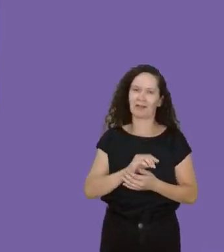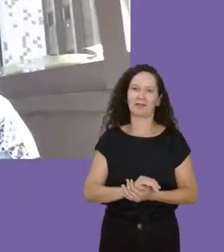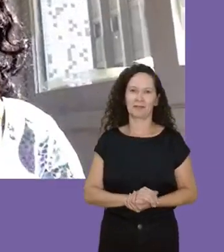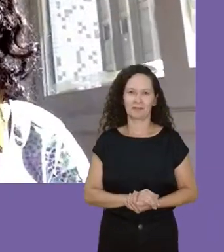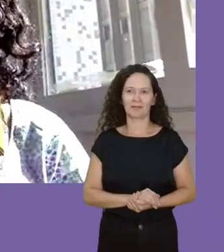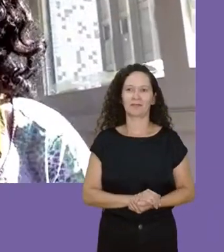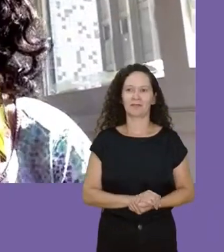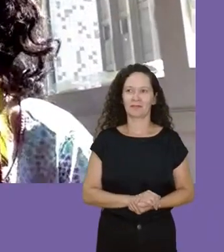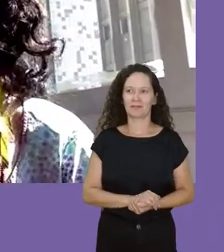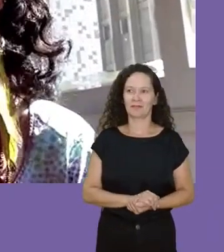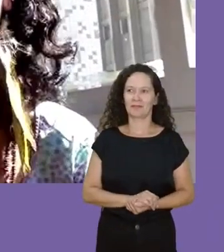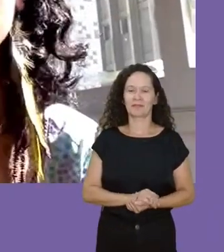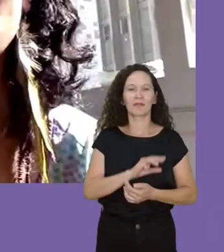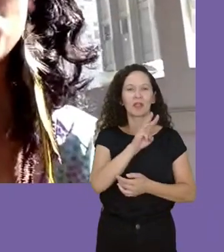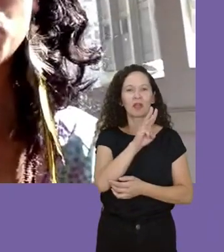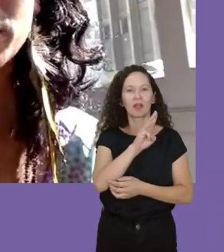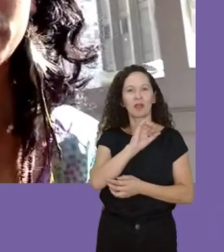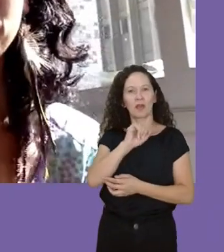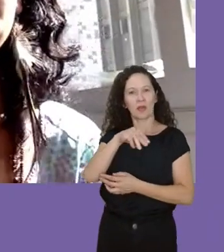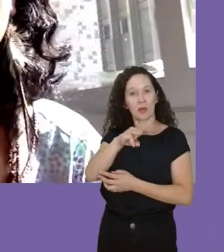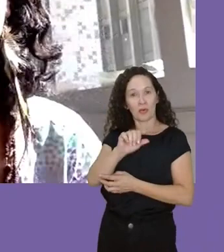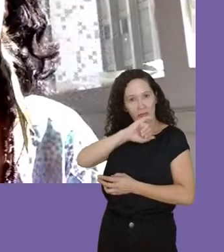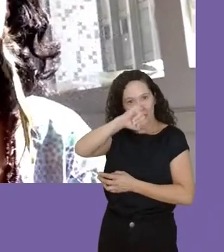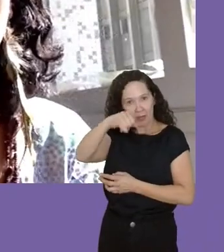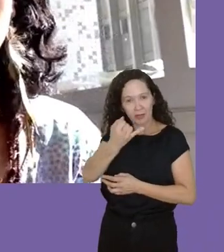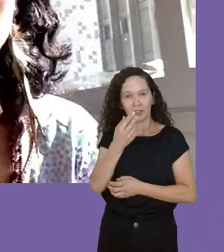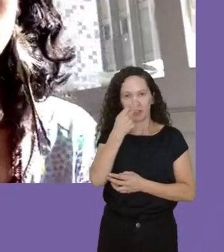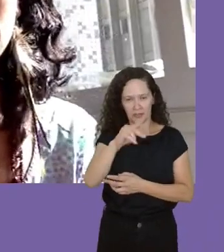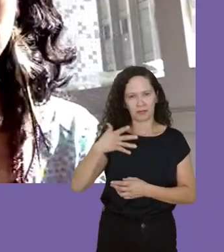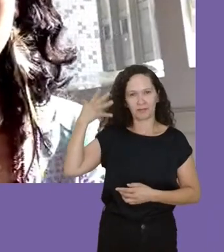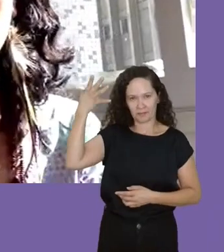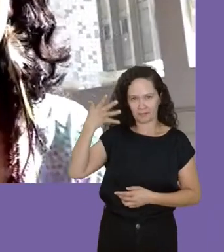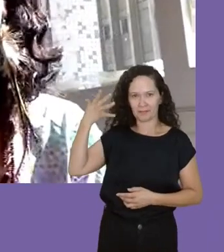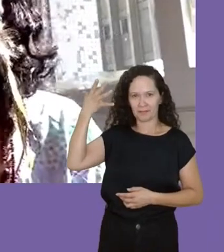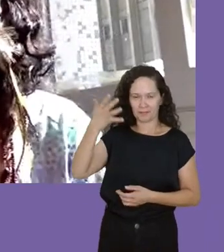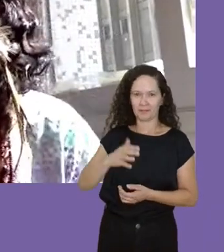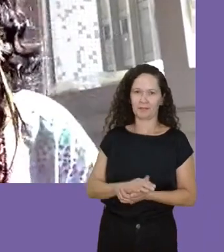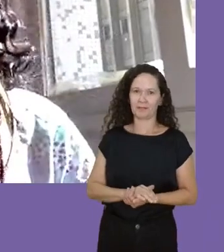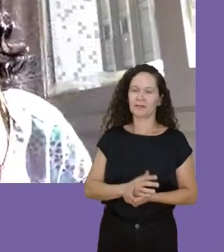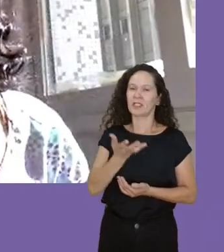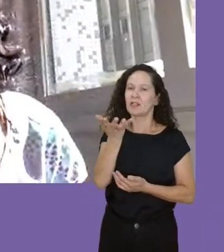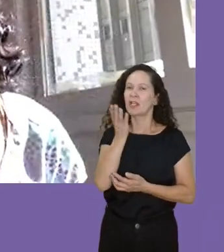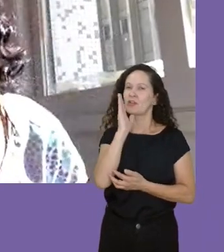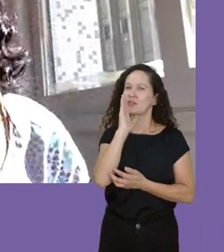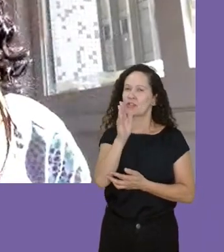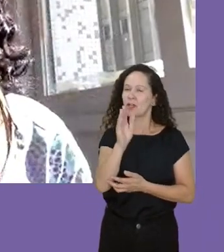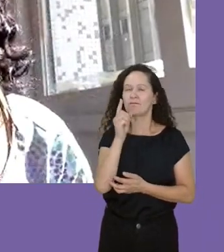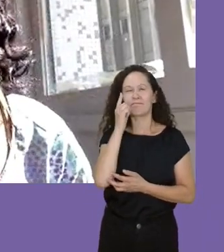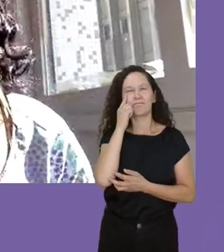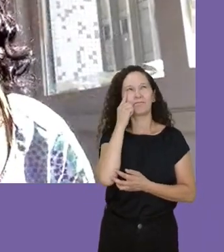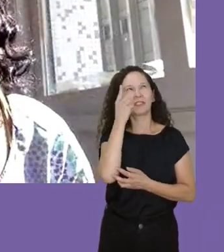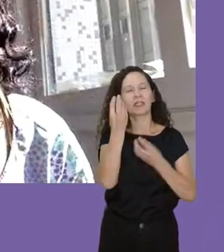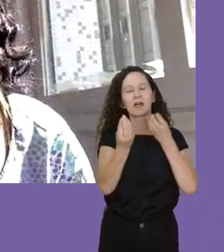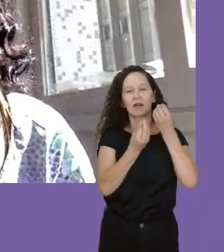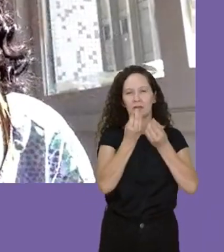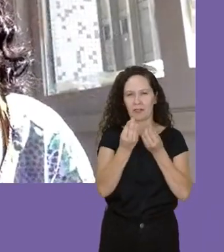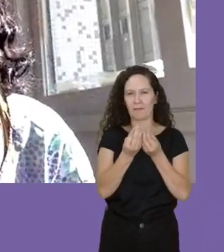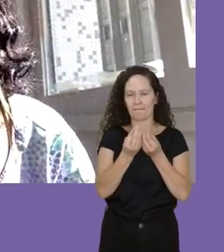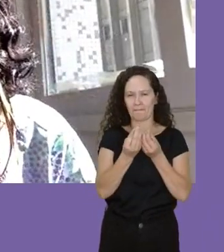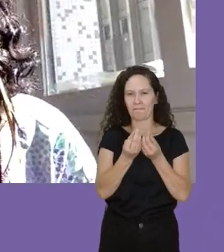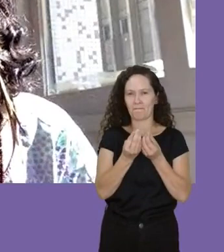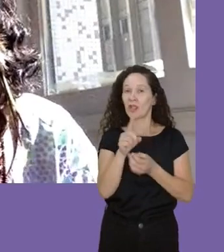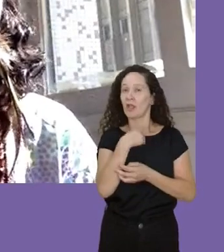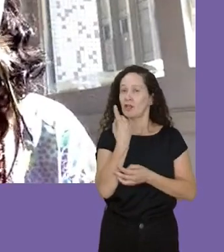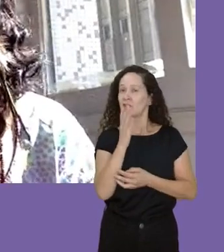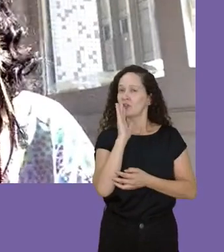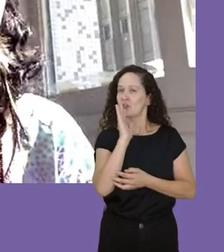Wilma, aproveitando isso que você trouxe, queria já para a gente pensar é o seguinte, né? Uma vez que a